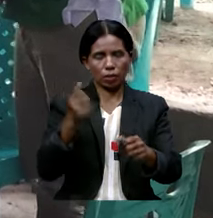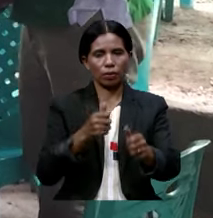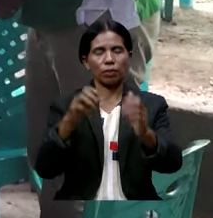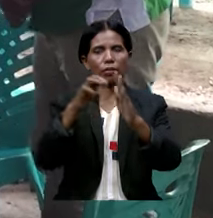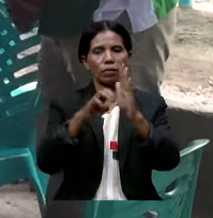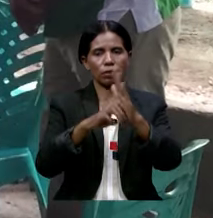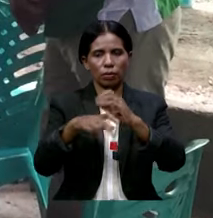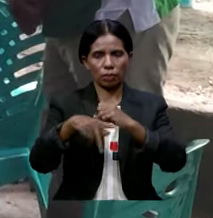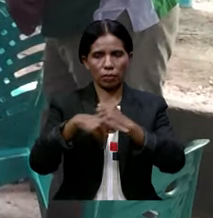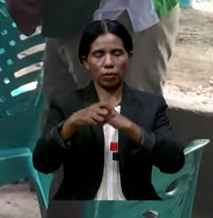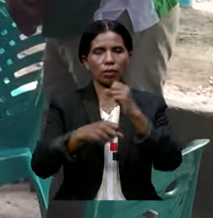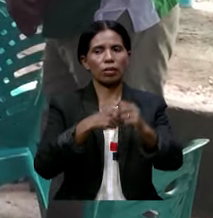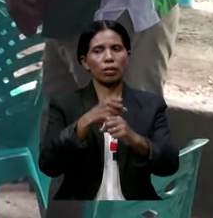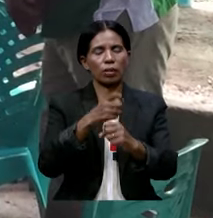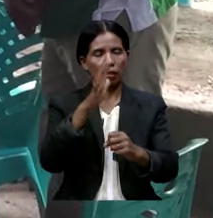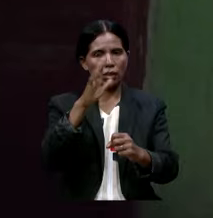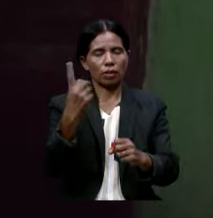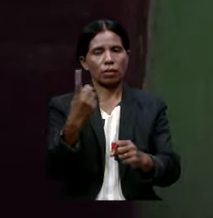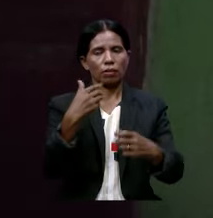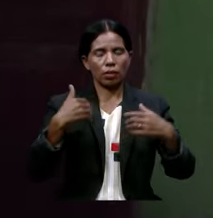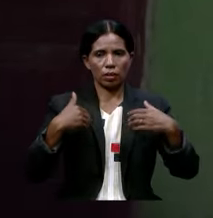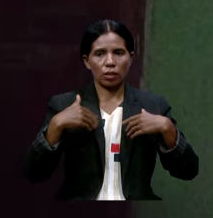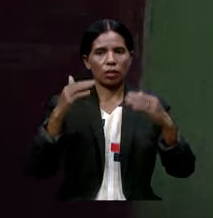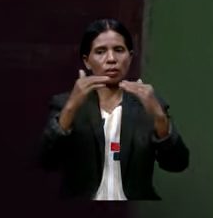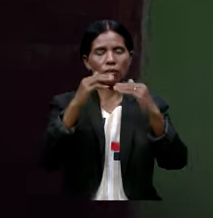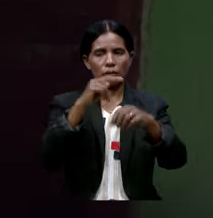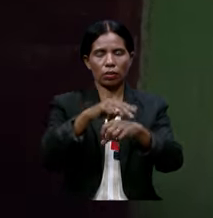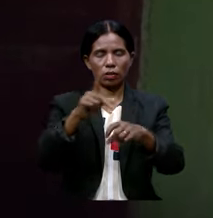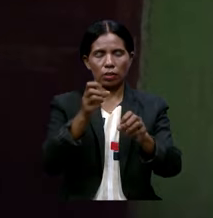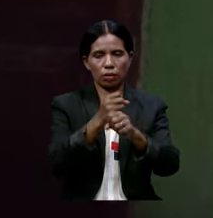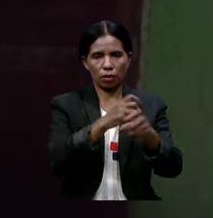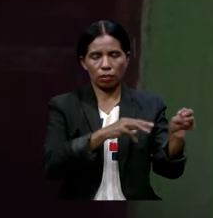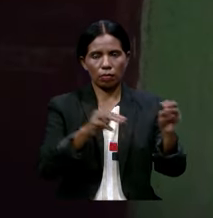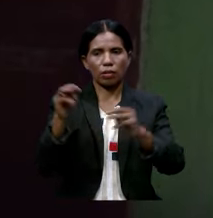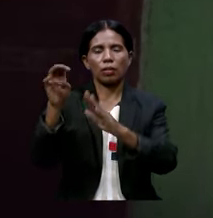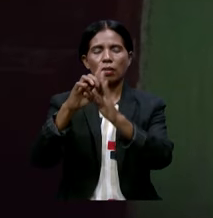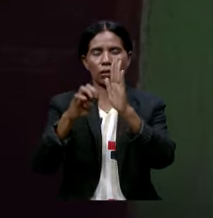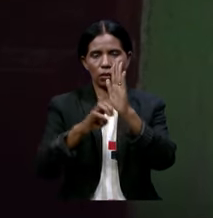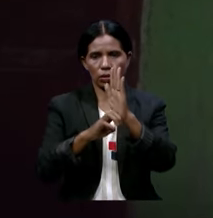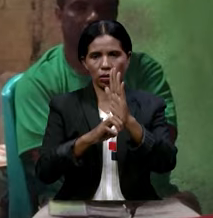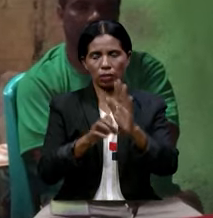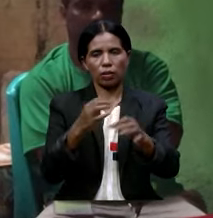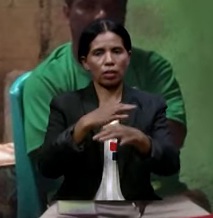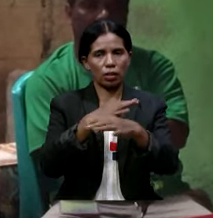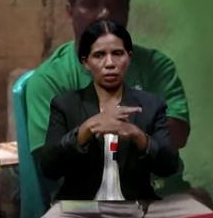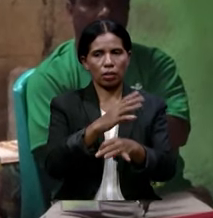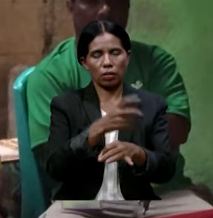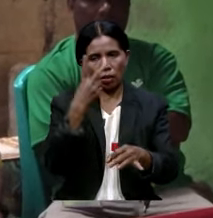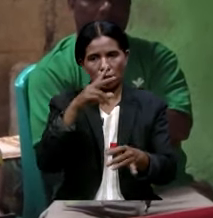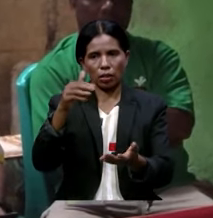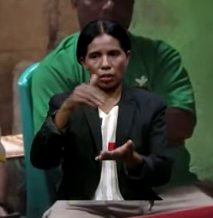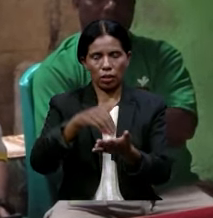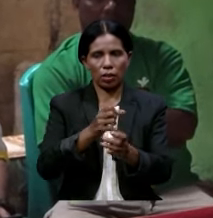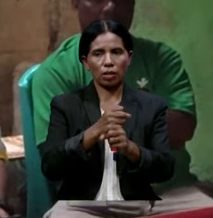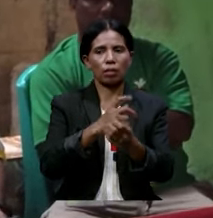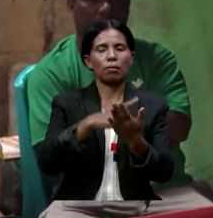estrutura partido cada tinanhat sempre e a Congresso Nacional, atual mudança ba estrutura, rodihadia no avalia, no hal